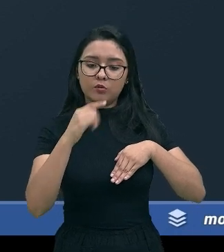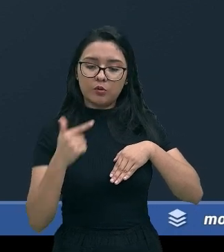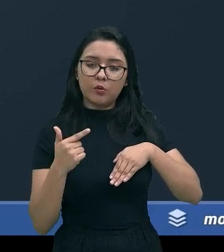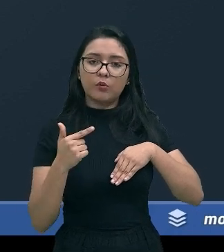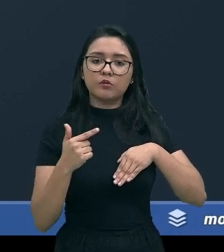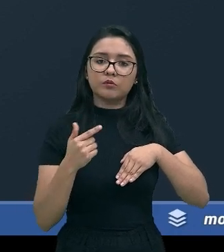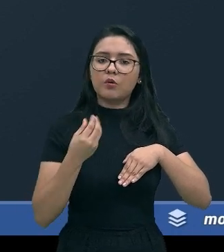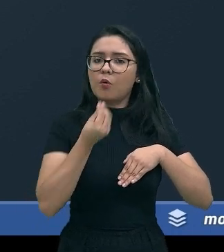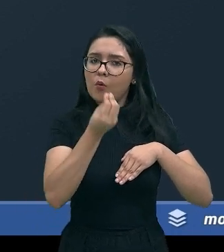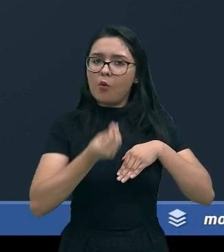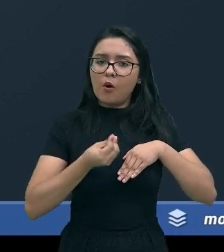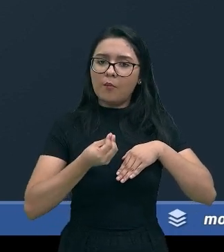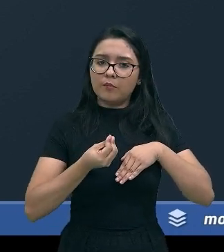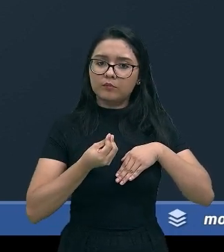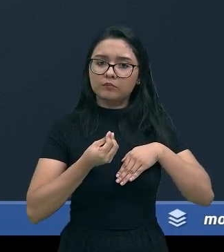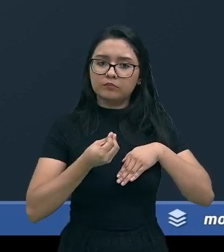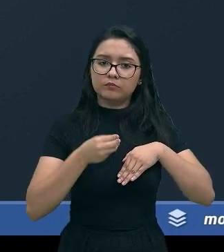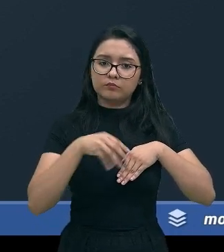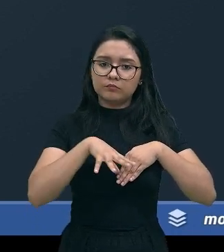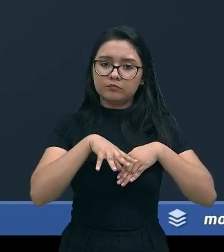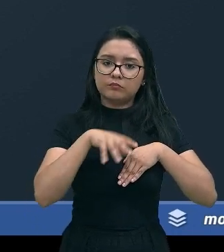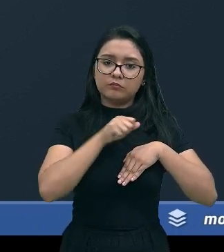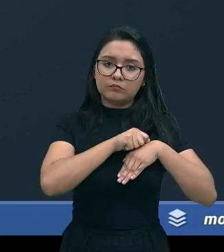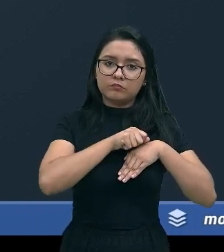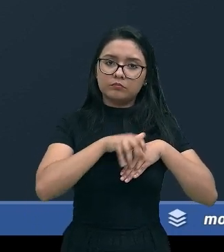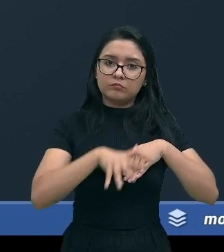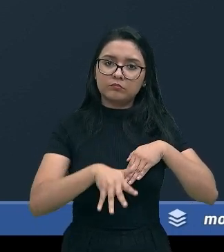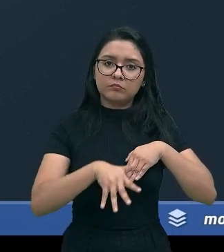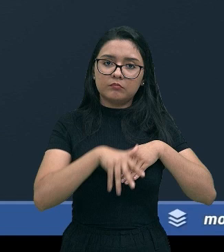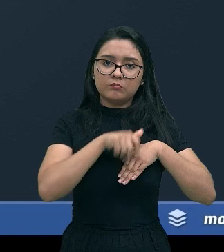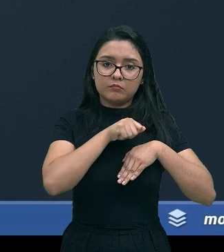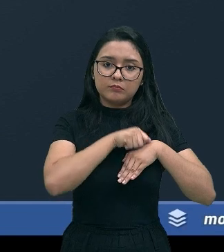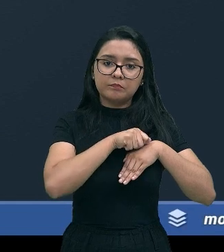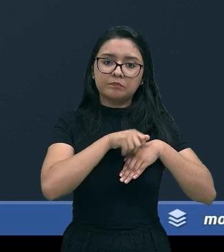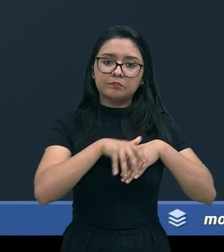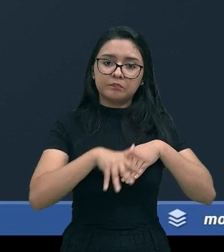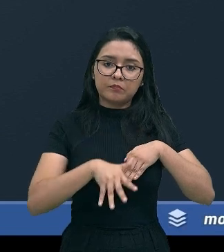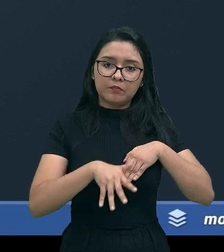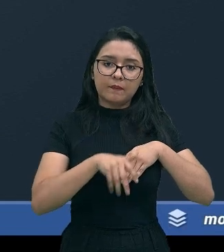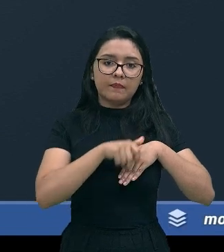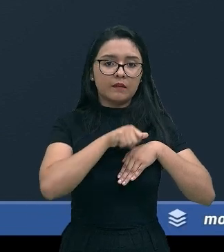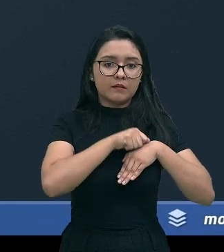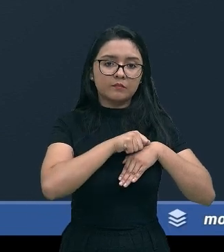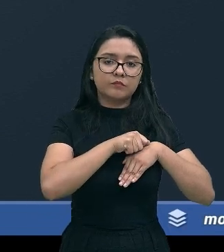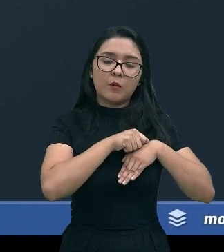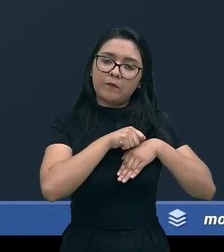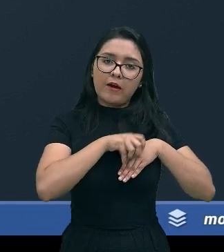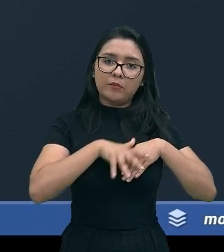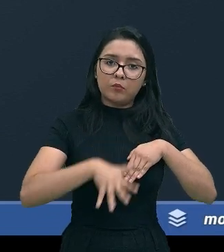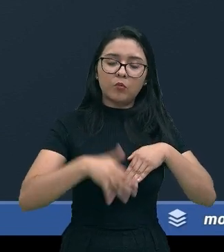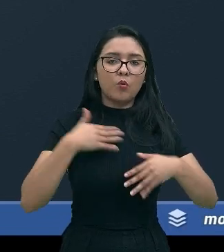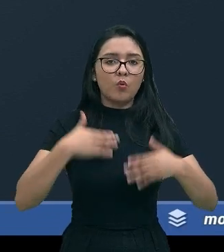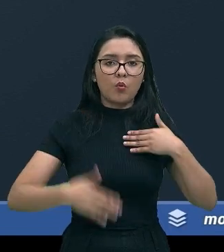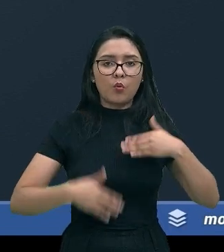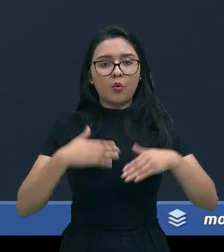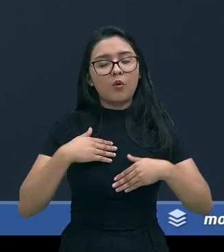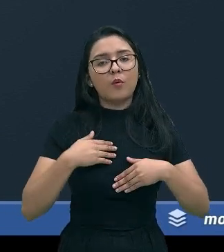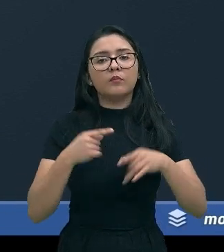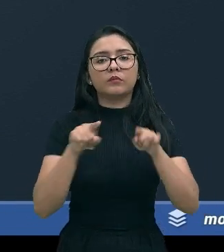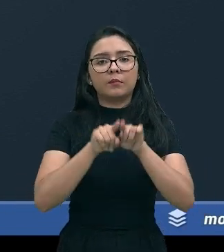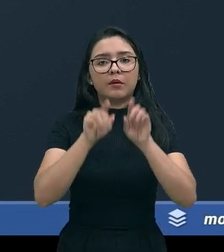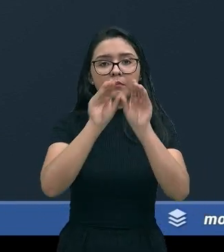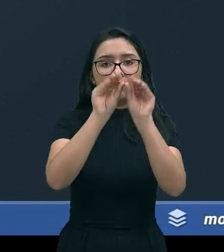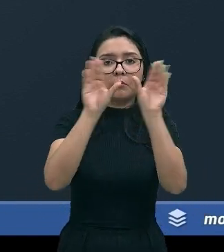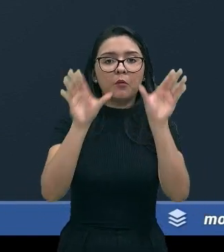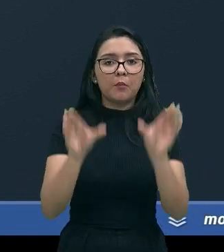essa contração do coração faz com que expulse ali o sangue, né, para o restante do corpo ou para os pulmões. E do